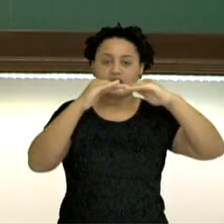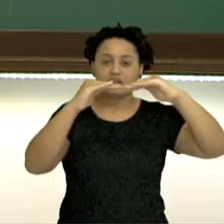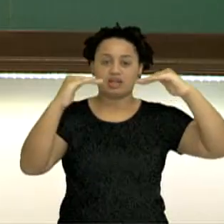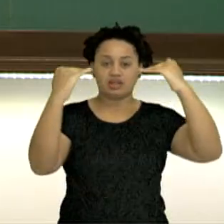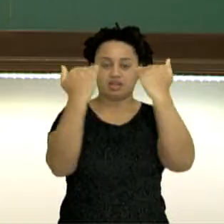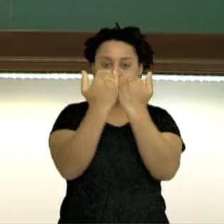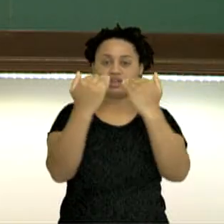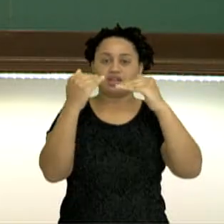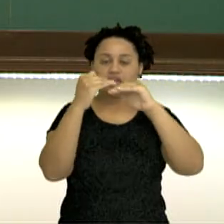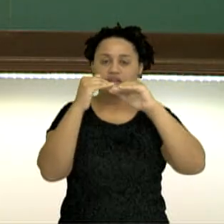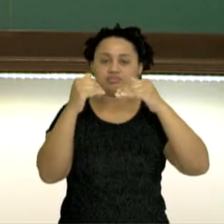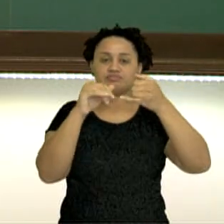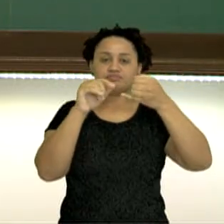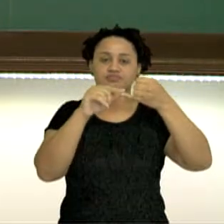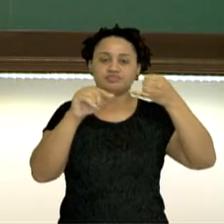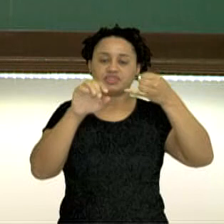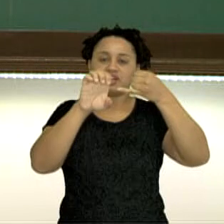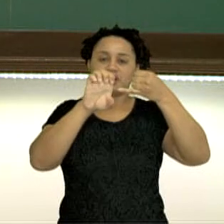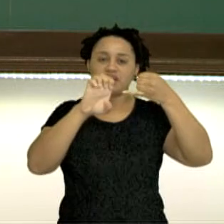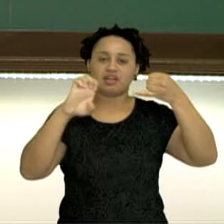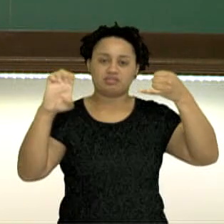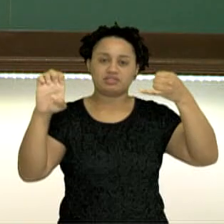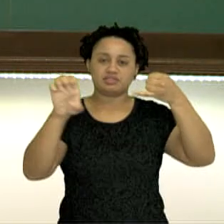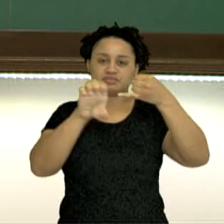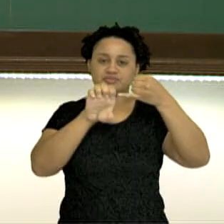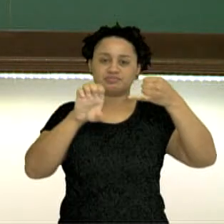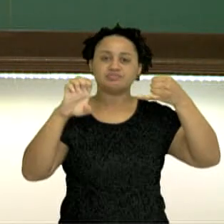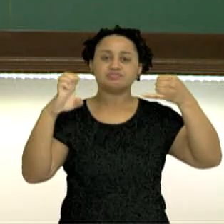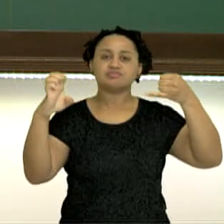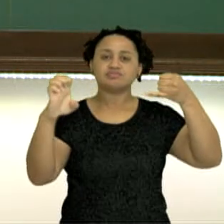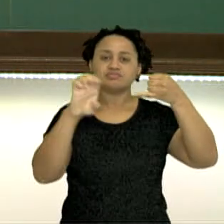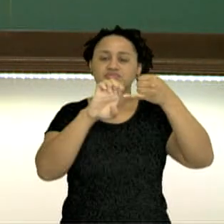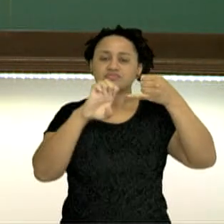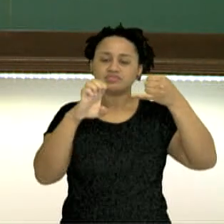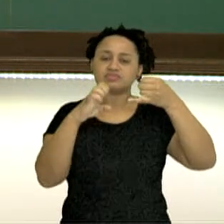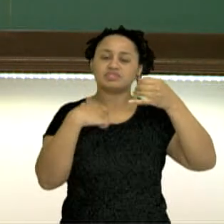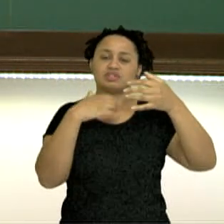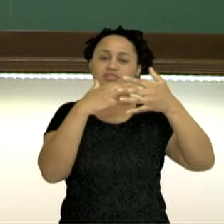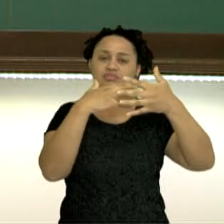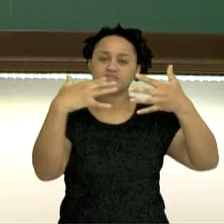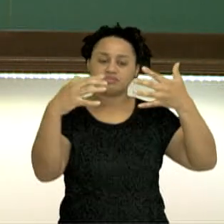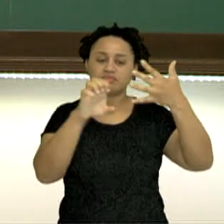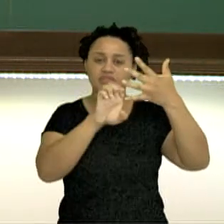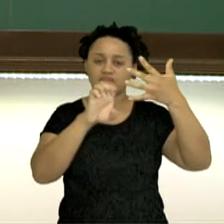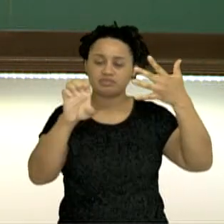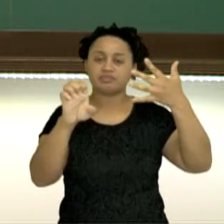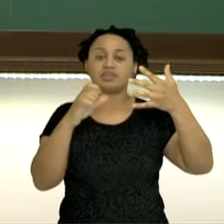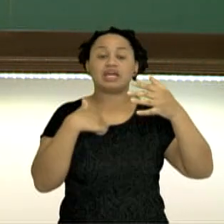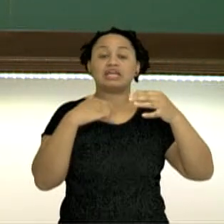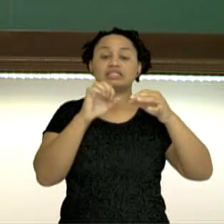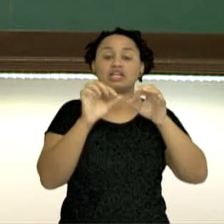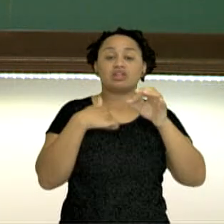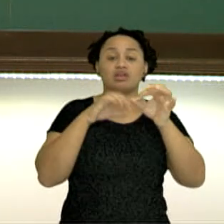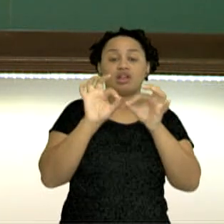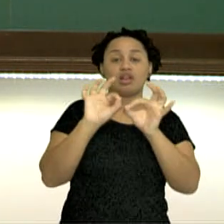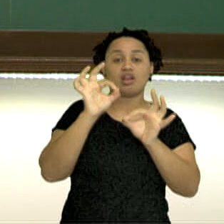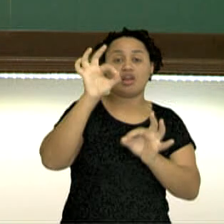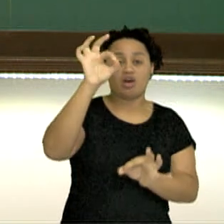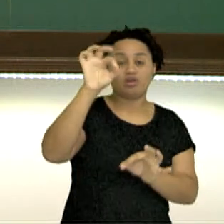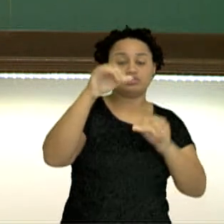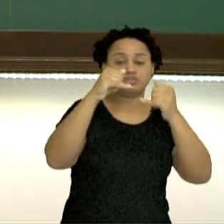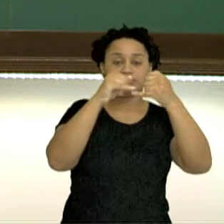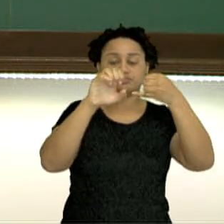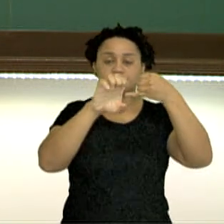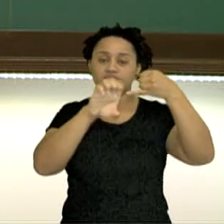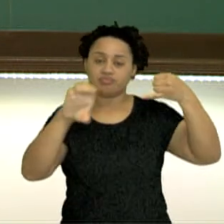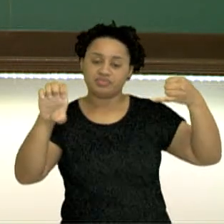O que também é importante que a gente saiba é que quanto mais distante estivermos da linha do Equador, menor será a incidência